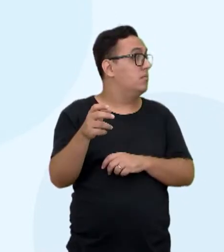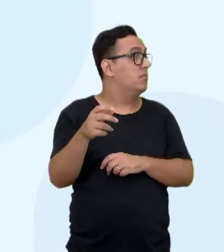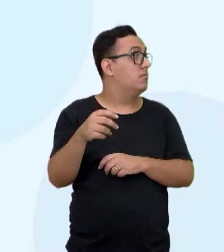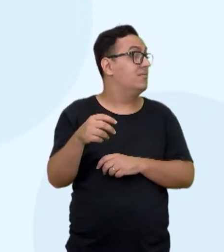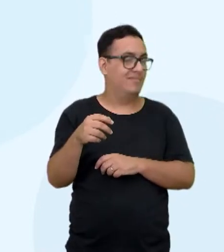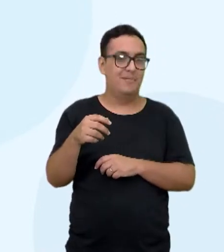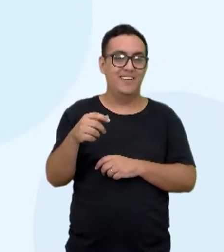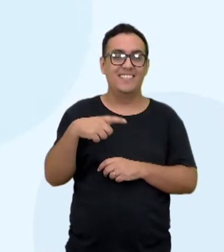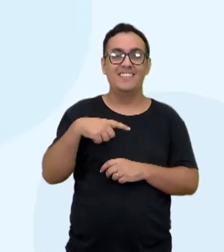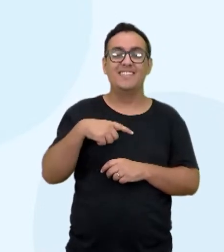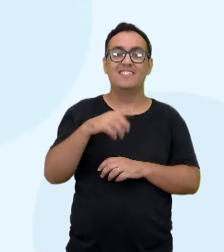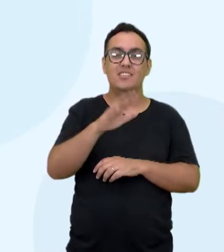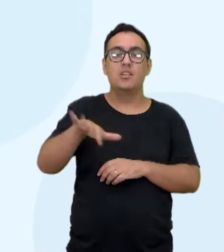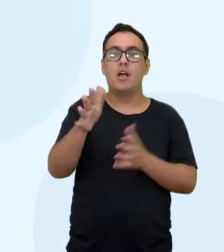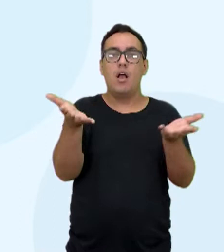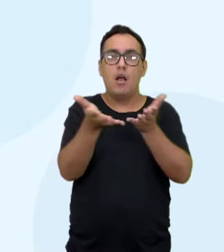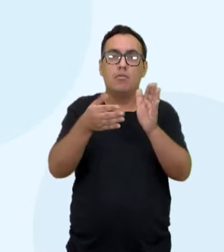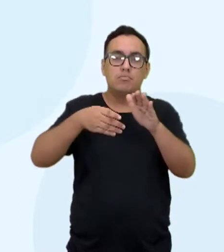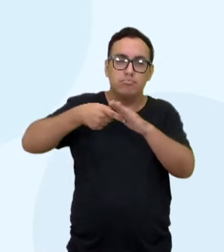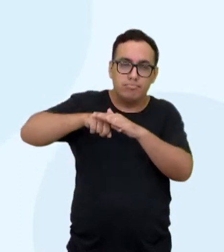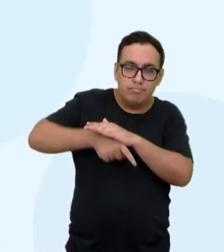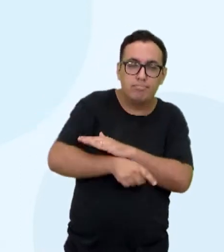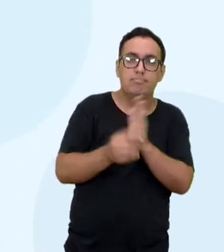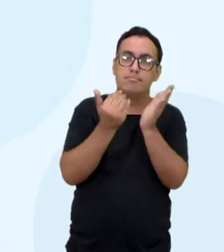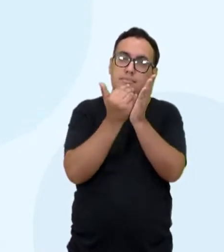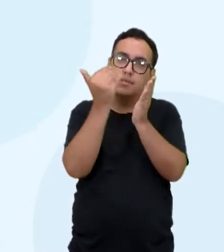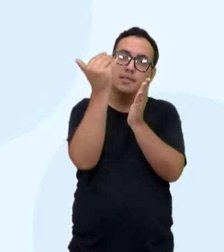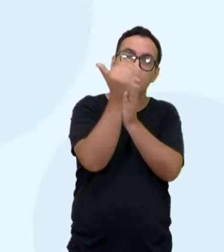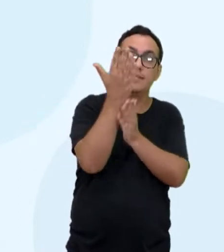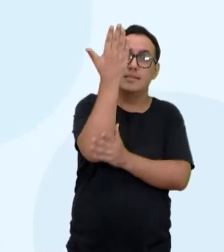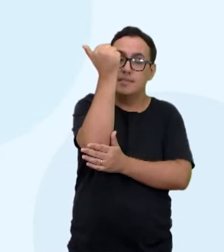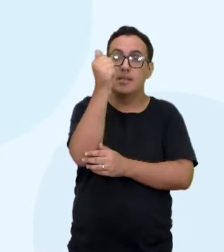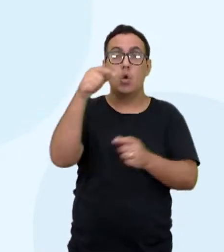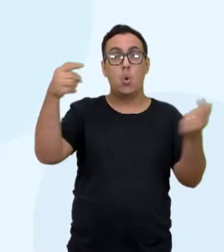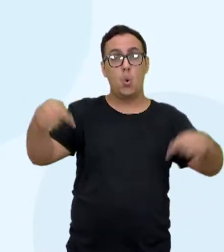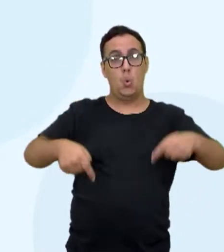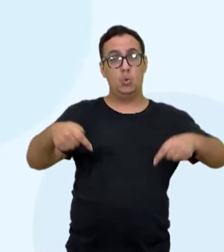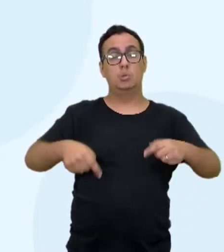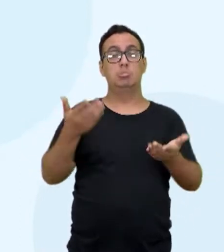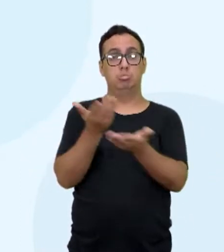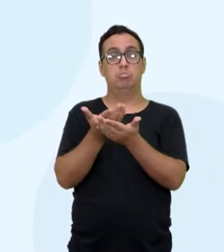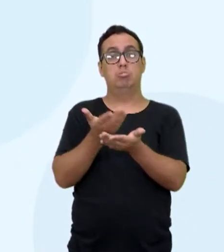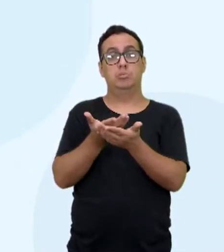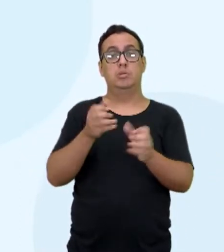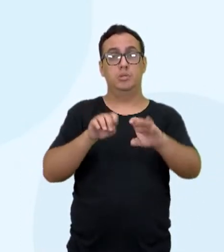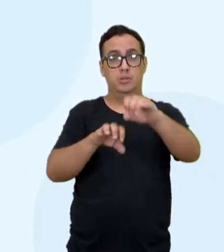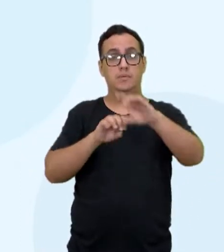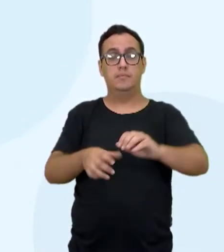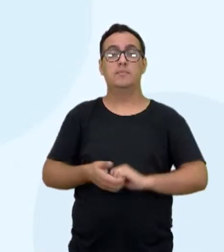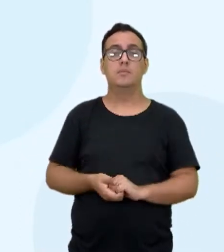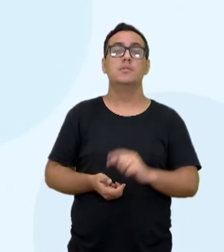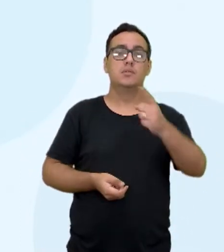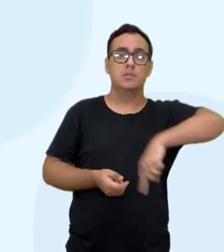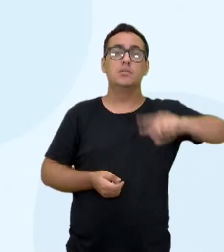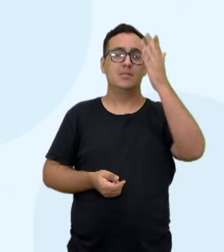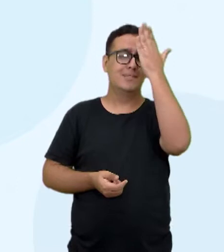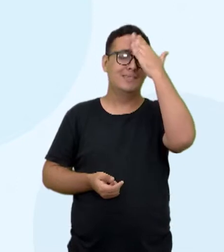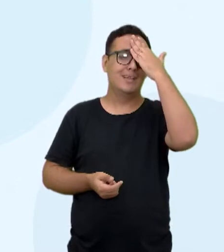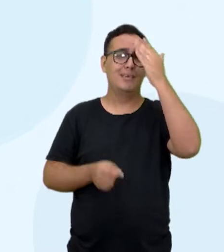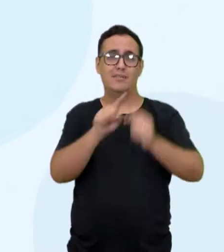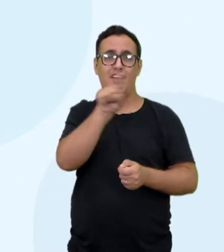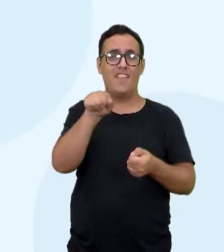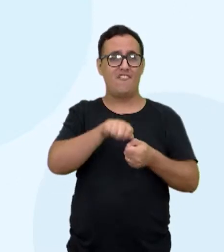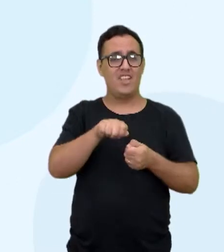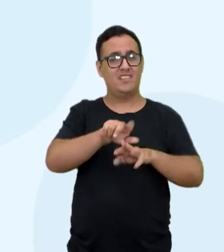debruçar um pouco mais aprofundadamente no nosso encontro de hoje. A gente já sabe, então, que os saberes operativos